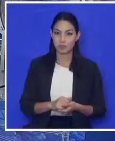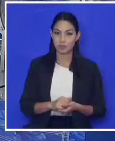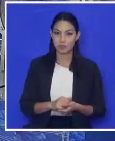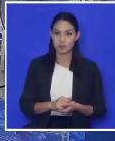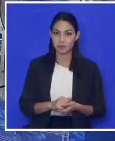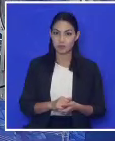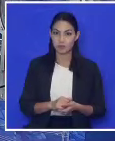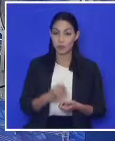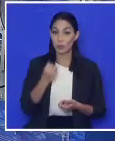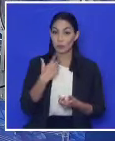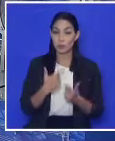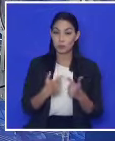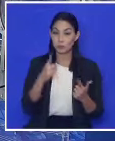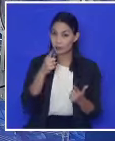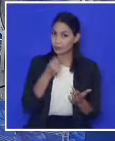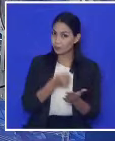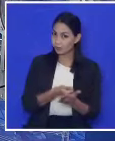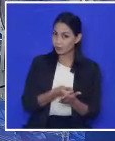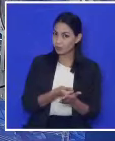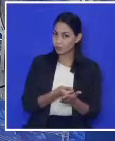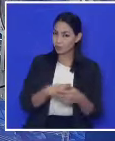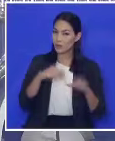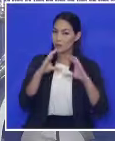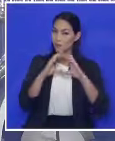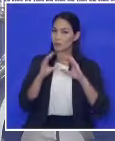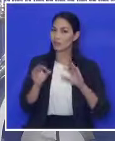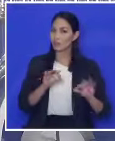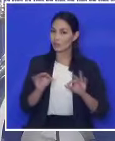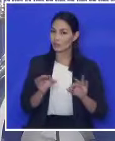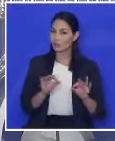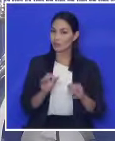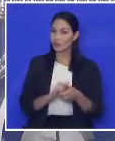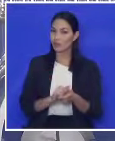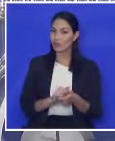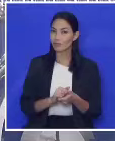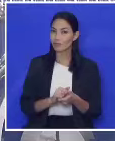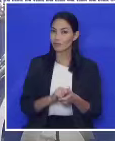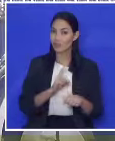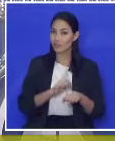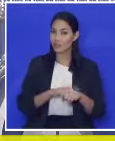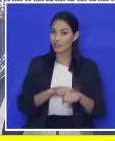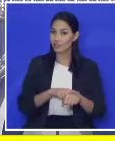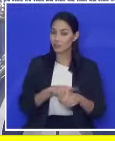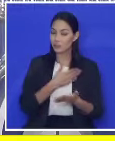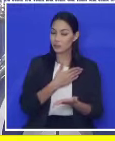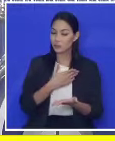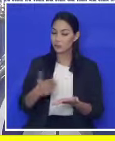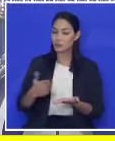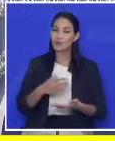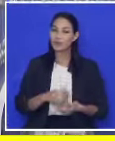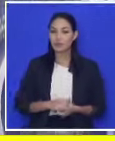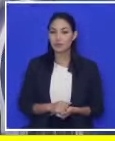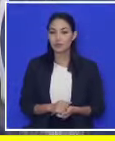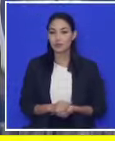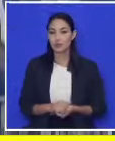tudo pronto. Boa sorte para você que apostou. Bolas posicionadas. Vamos começar? Está na hora. Valendo!